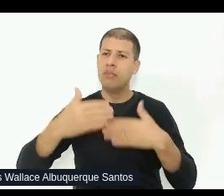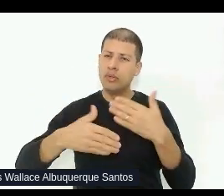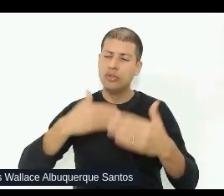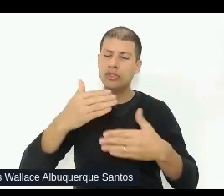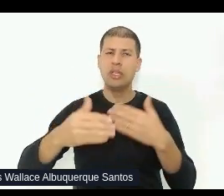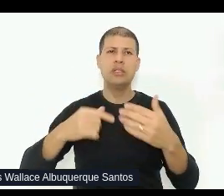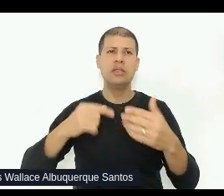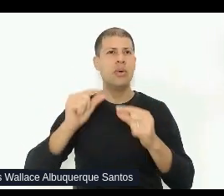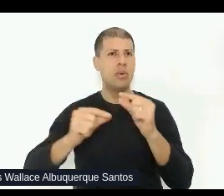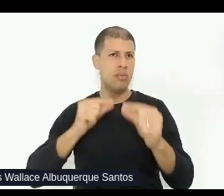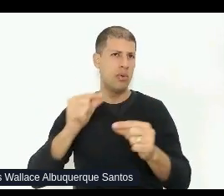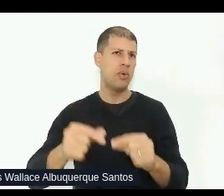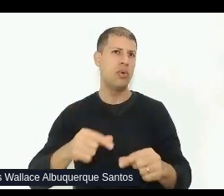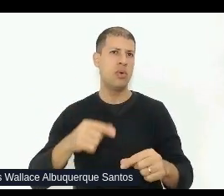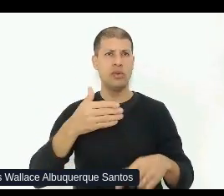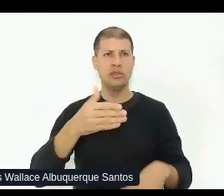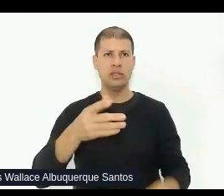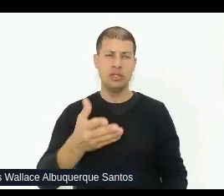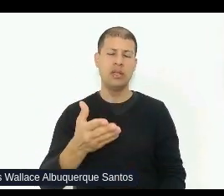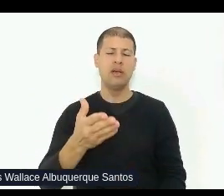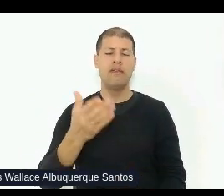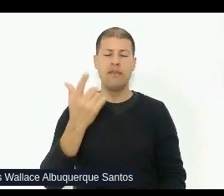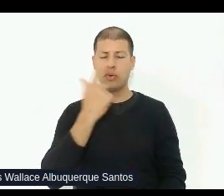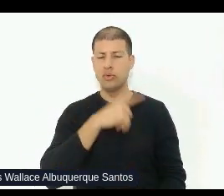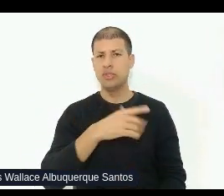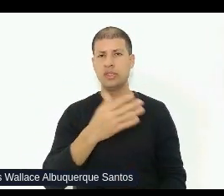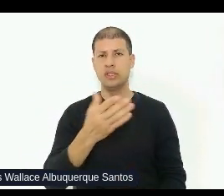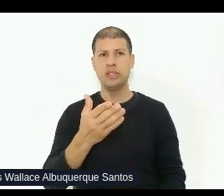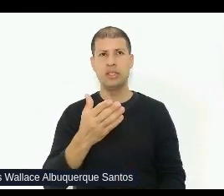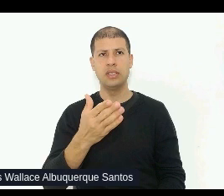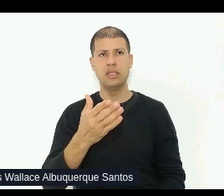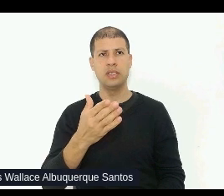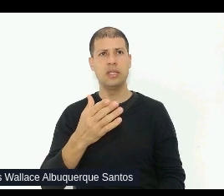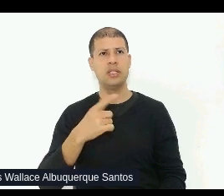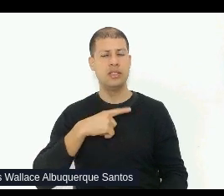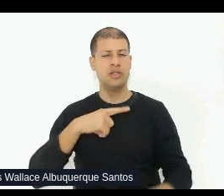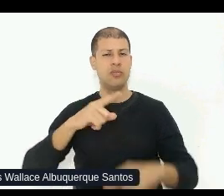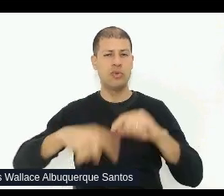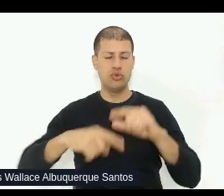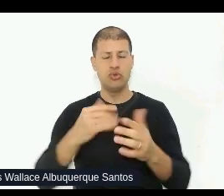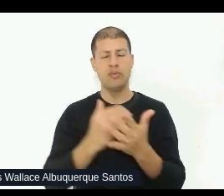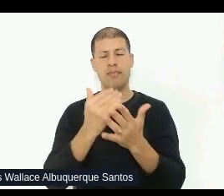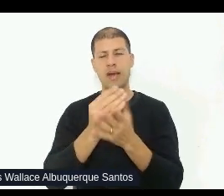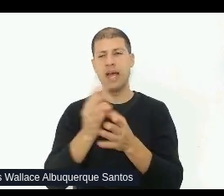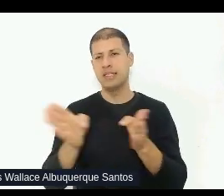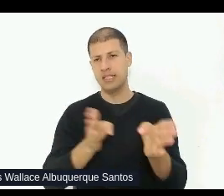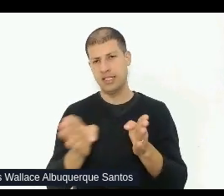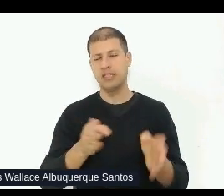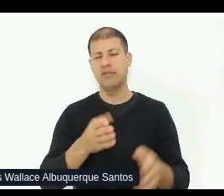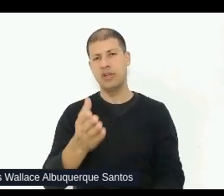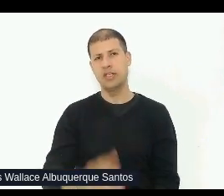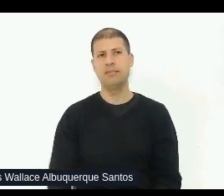testando. Você vai conseguir fazer um produto mais acessível, um produto melhor.